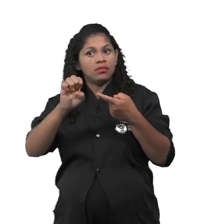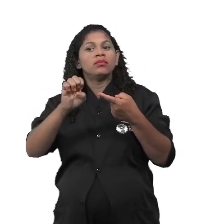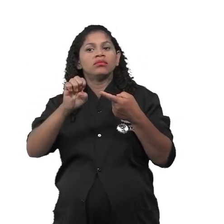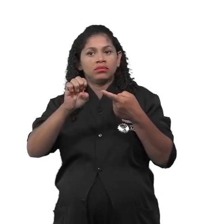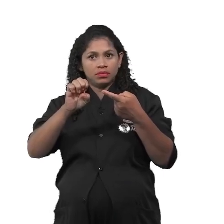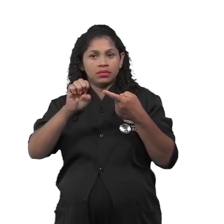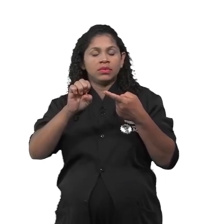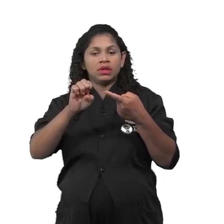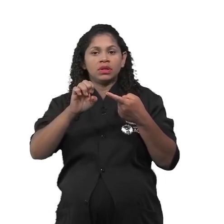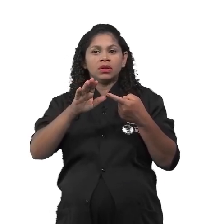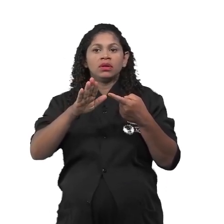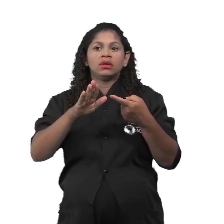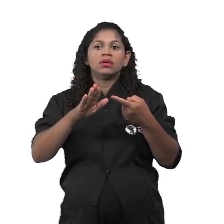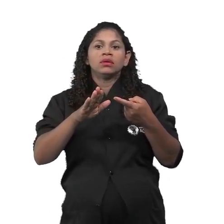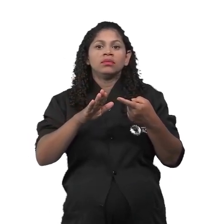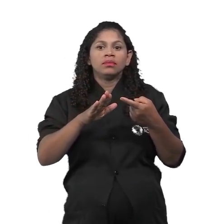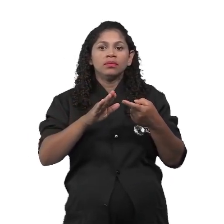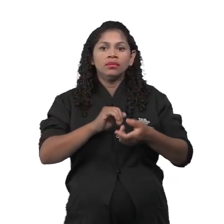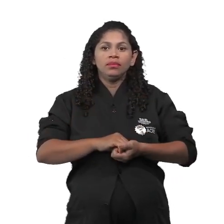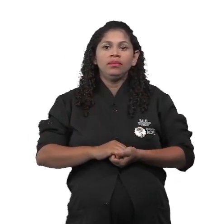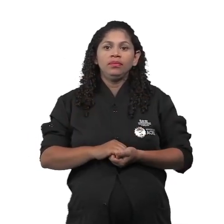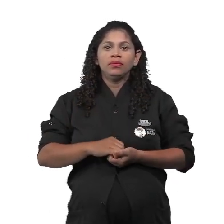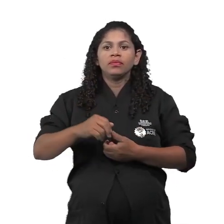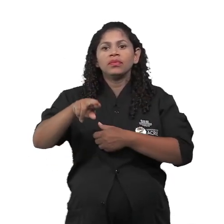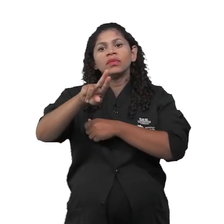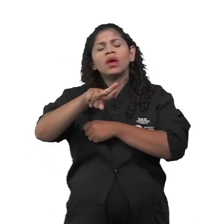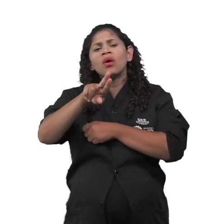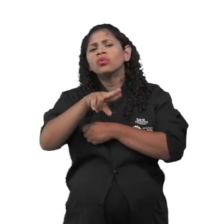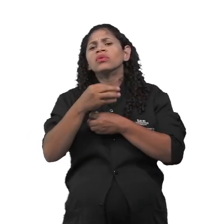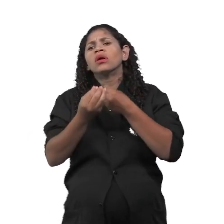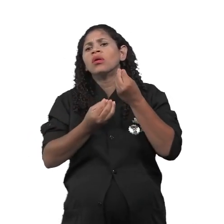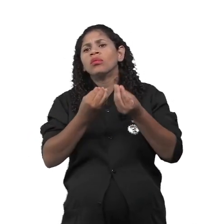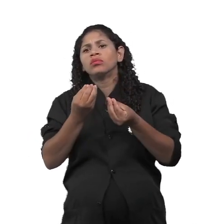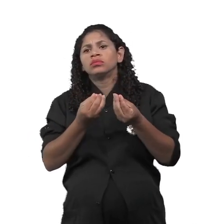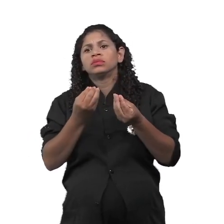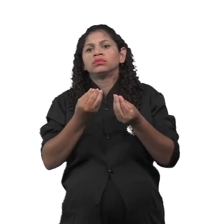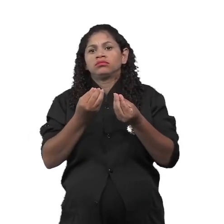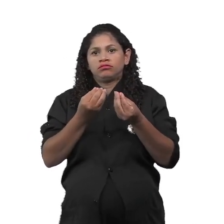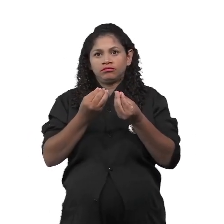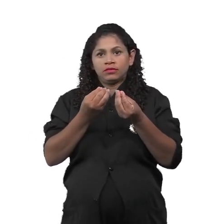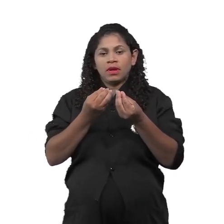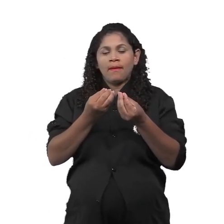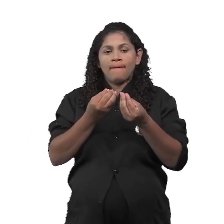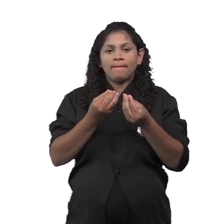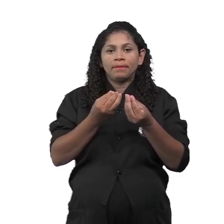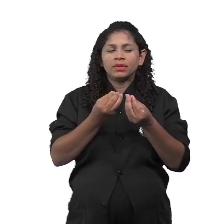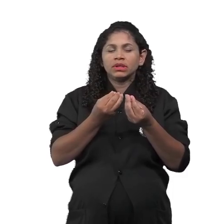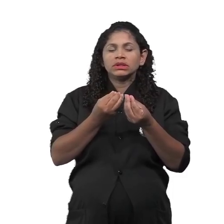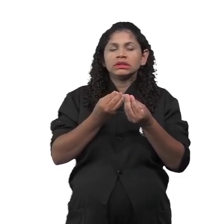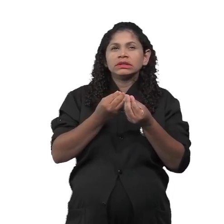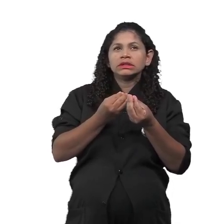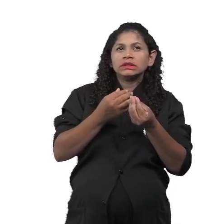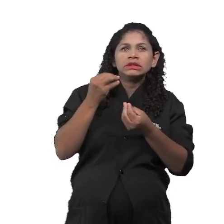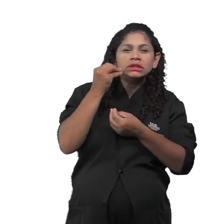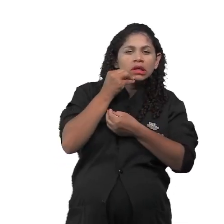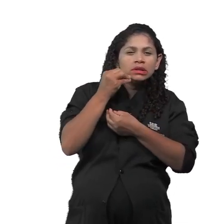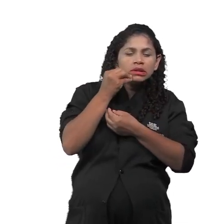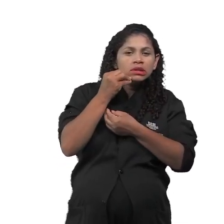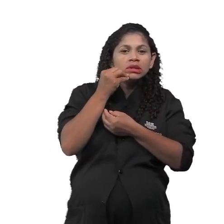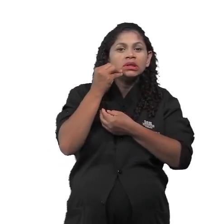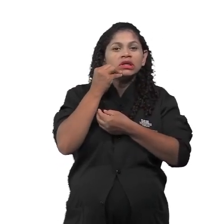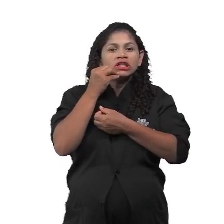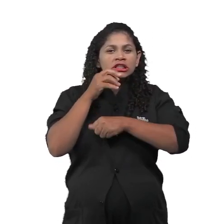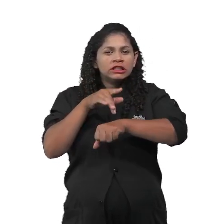injeção intradérmica, ele é utilizado para quê? Para fazer teste de alergia, né? Então, ele é colocado ali de forma bem